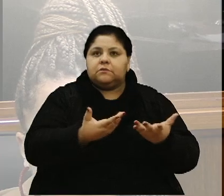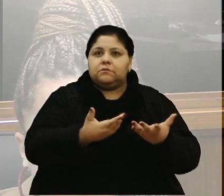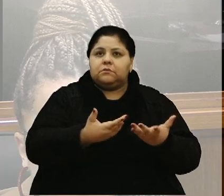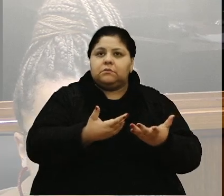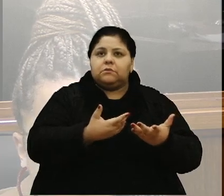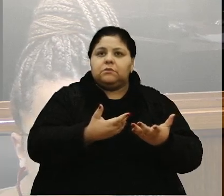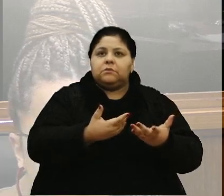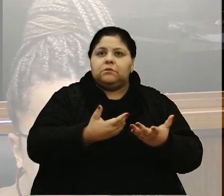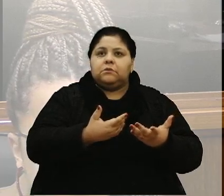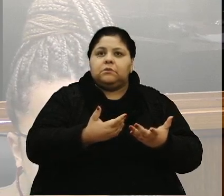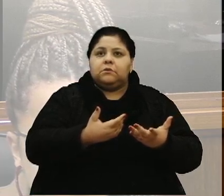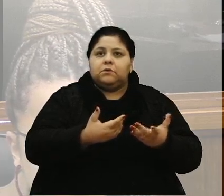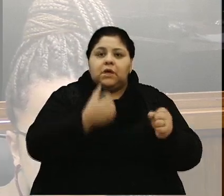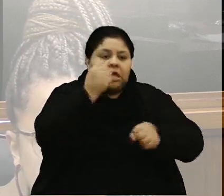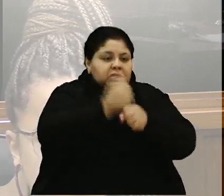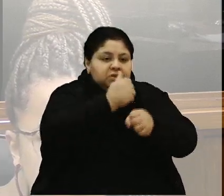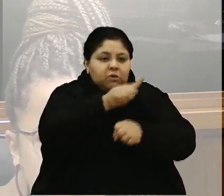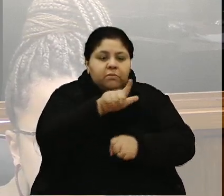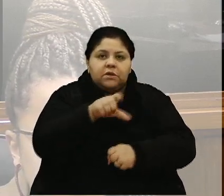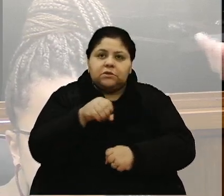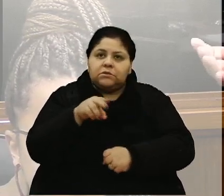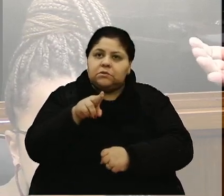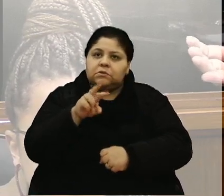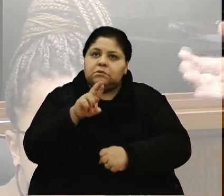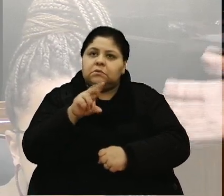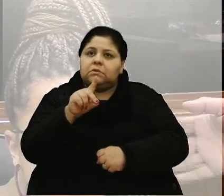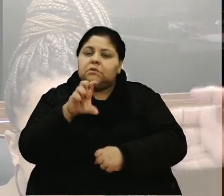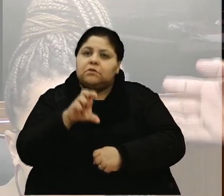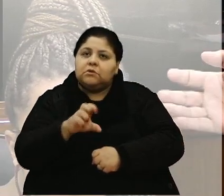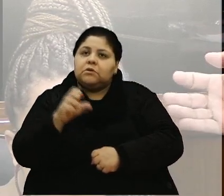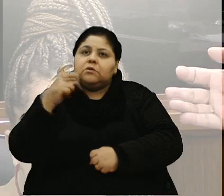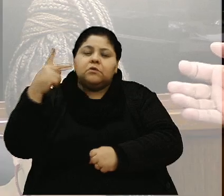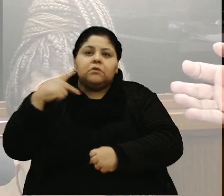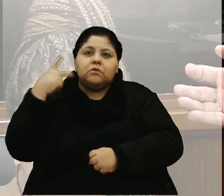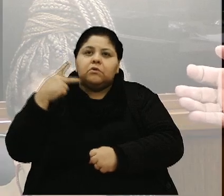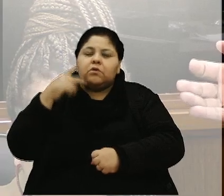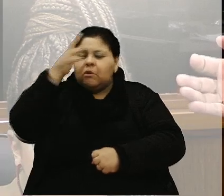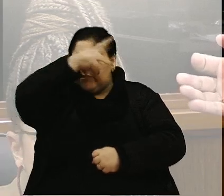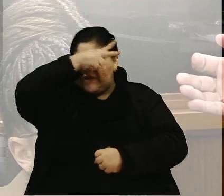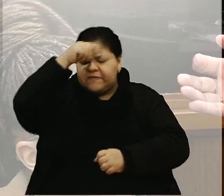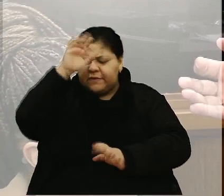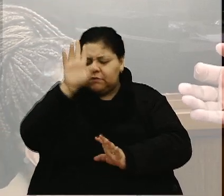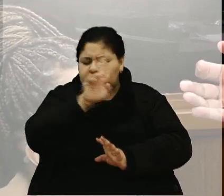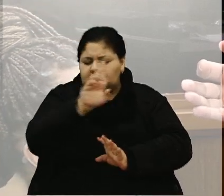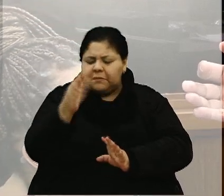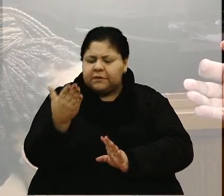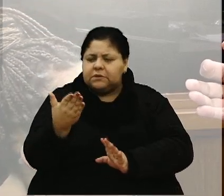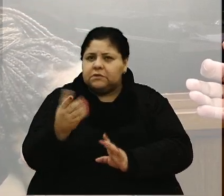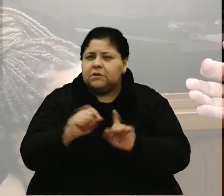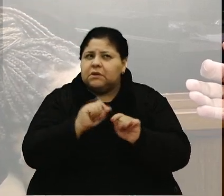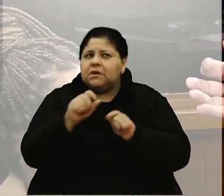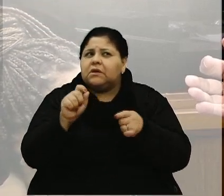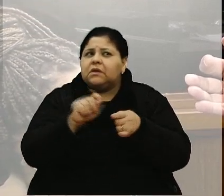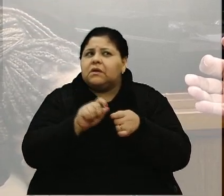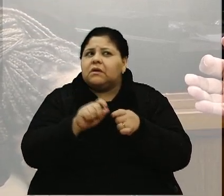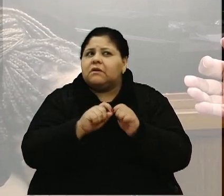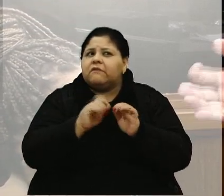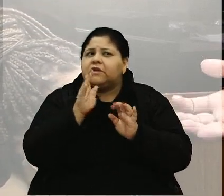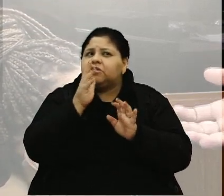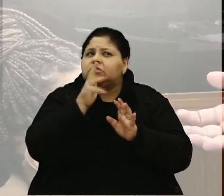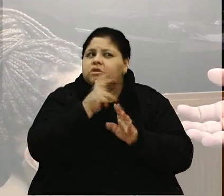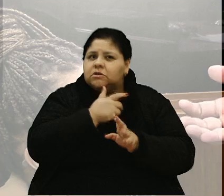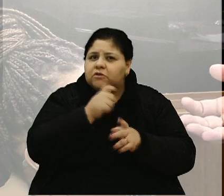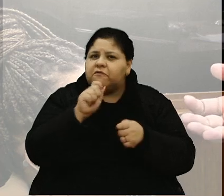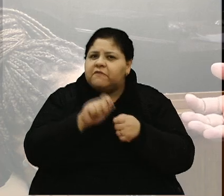feita lá em Lourdes é política. Como é que é o logo do que eu ouvi? Diz que o prefeito disse que, né? Quem faz lento,